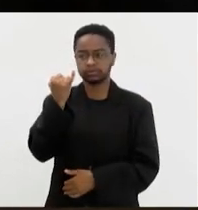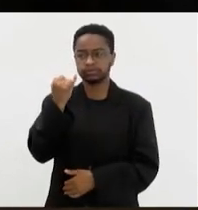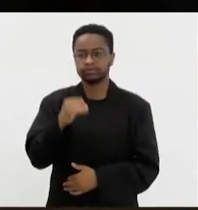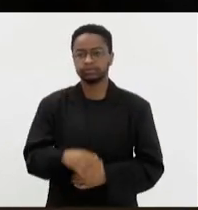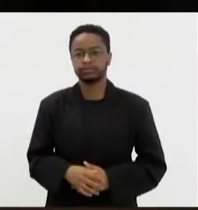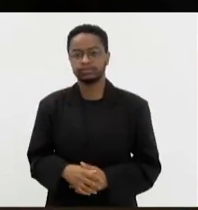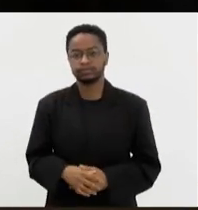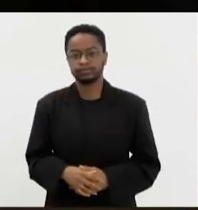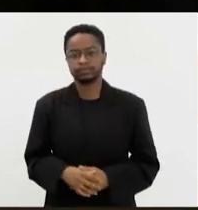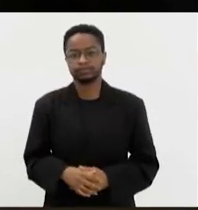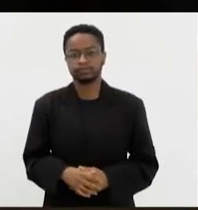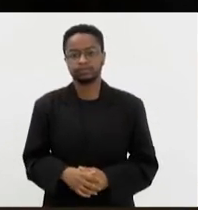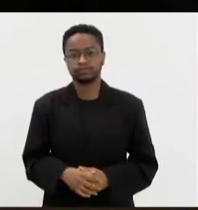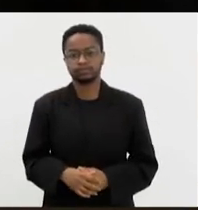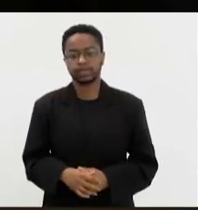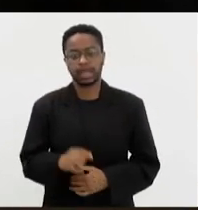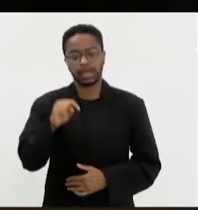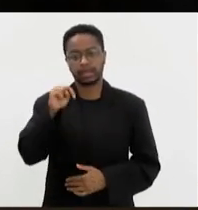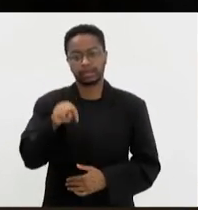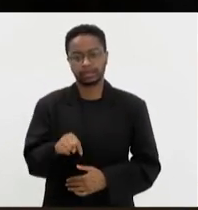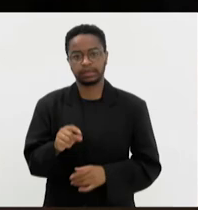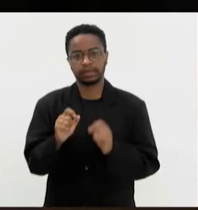eh numa